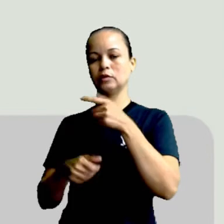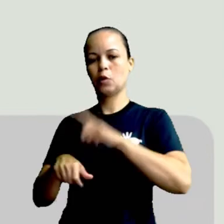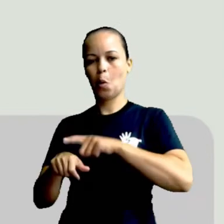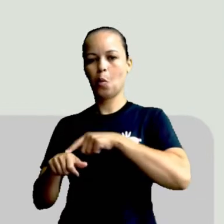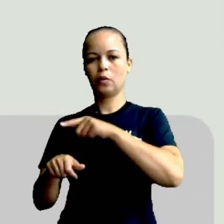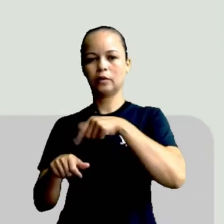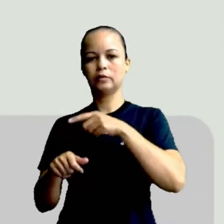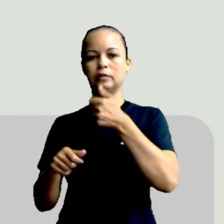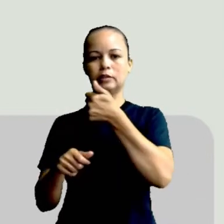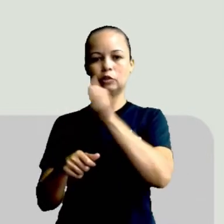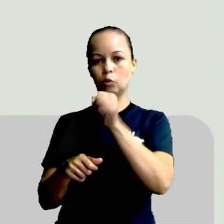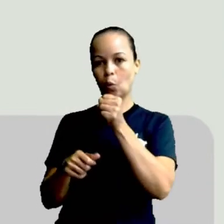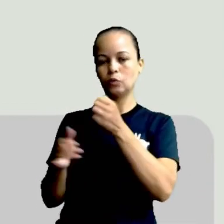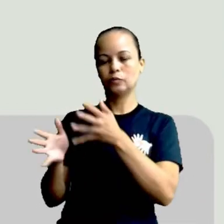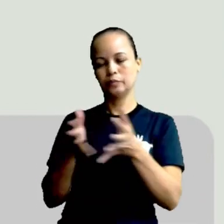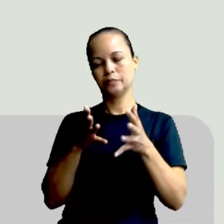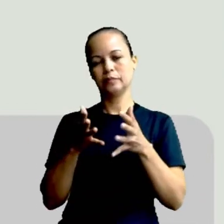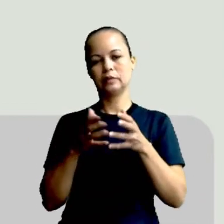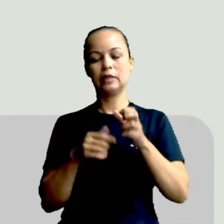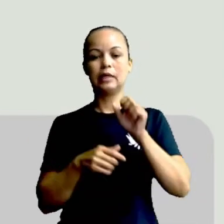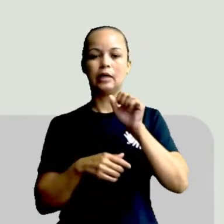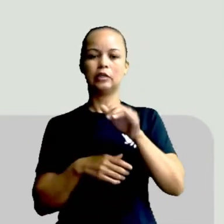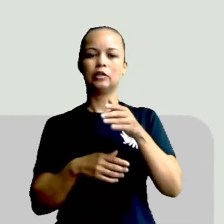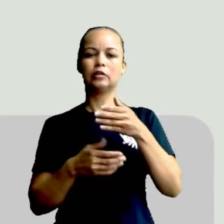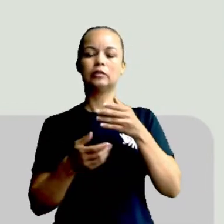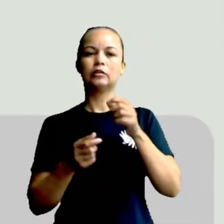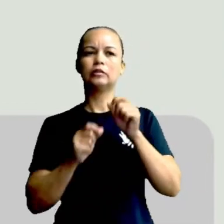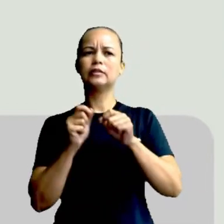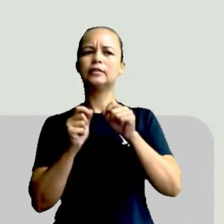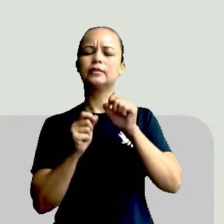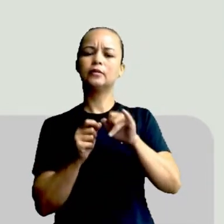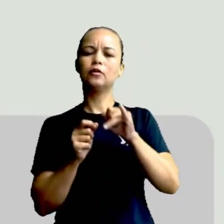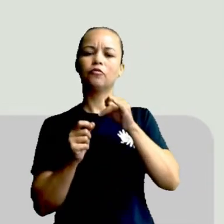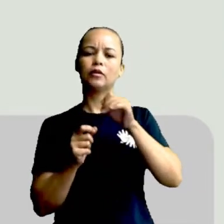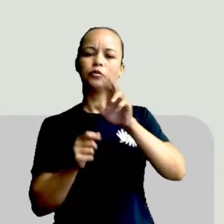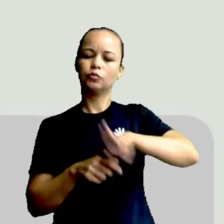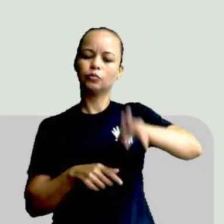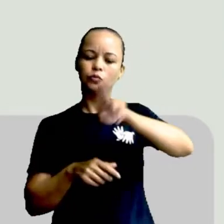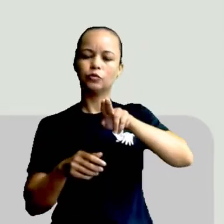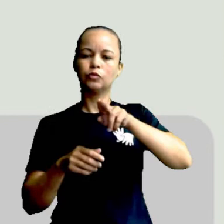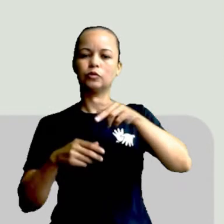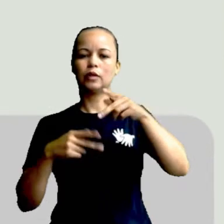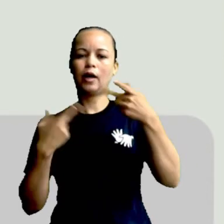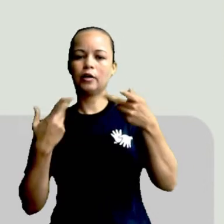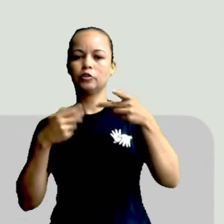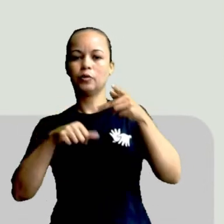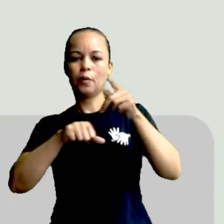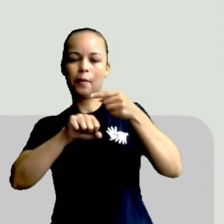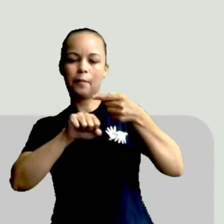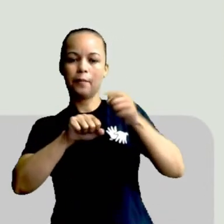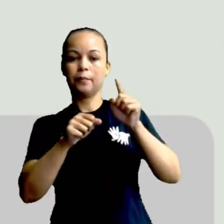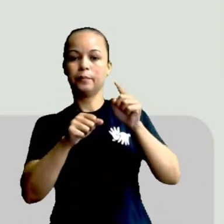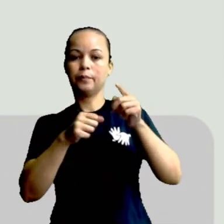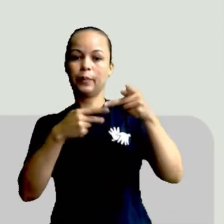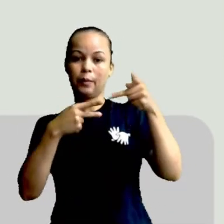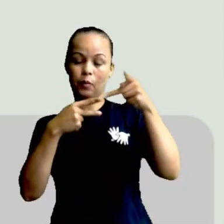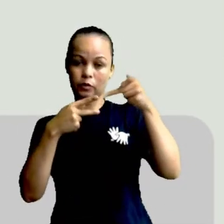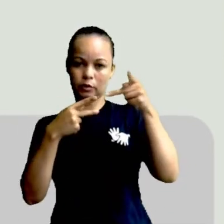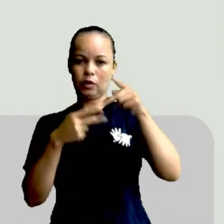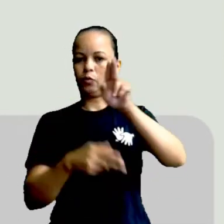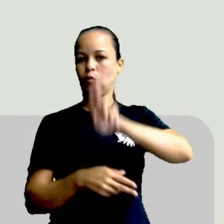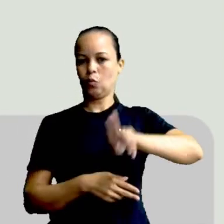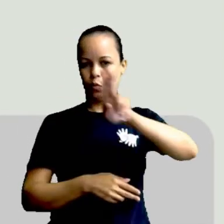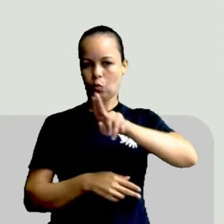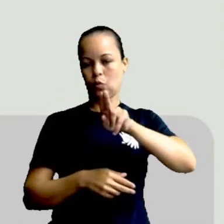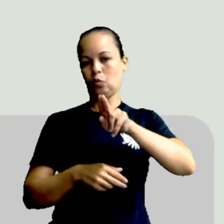15horas então se eu faço uso das preposições eu não posso aí utilizar a casa lembro